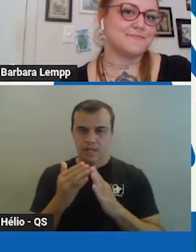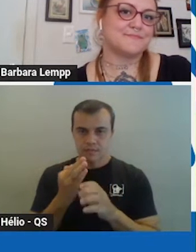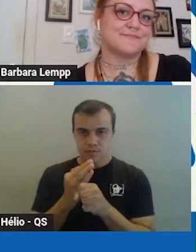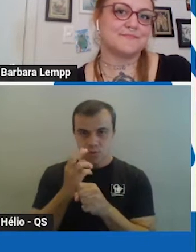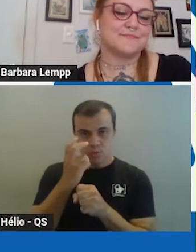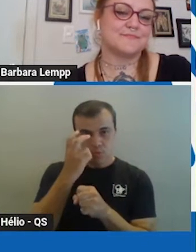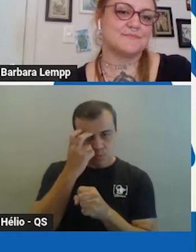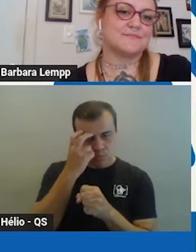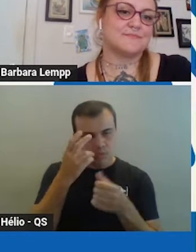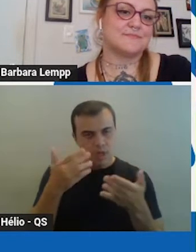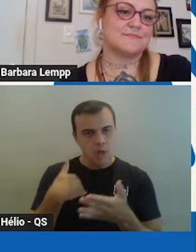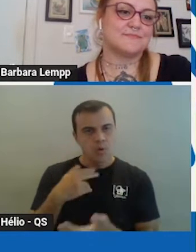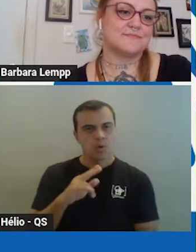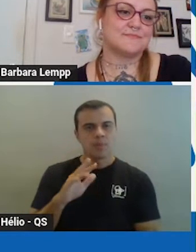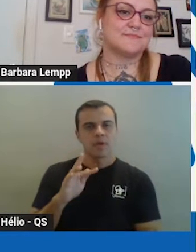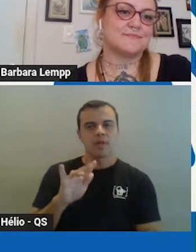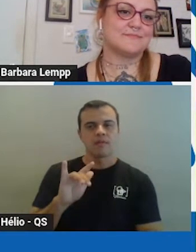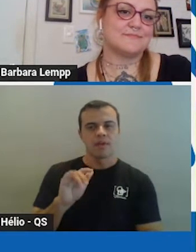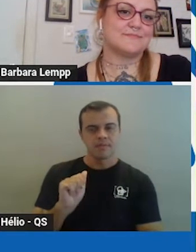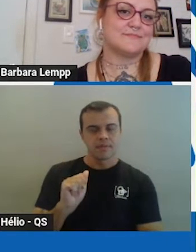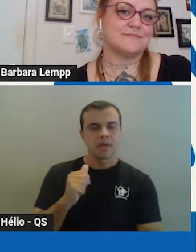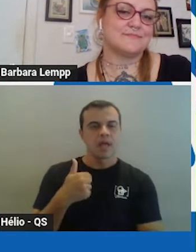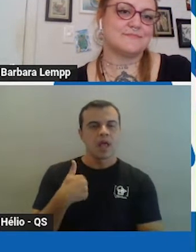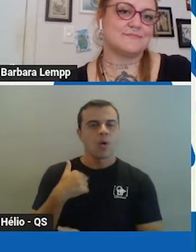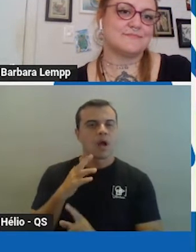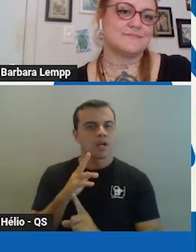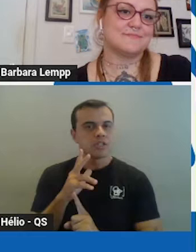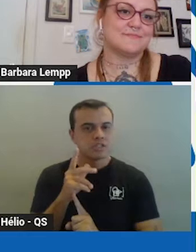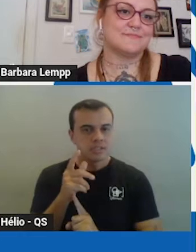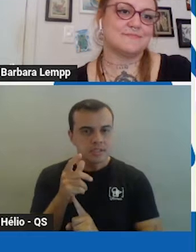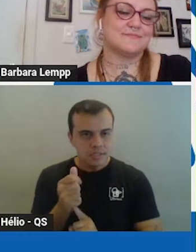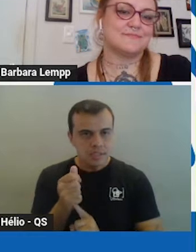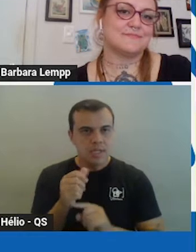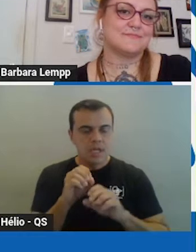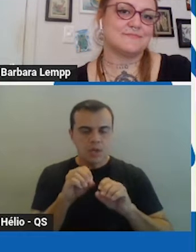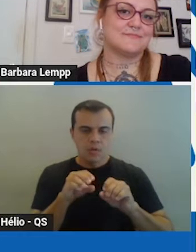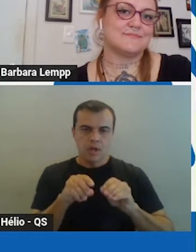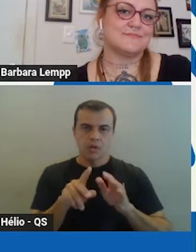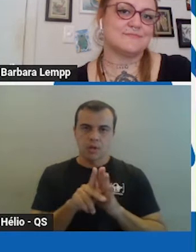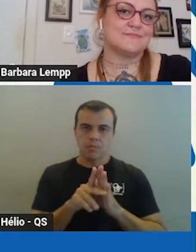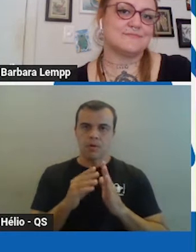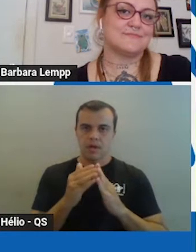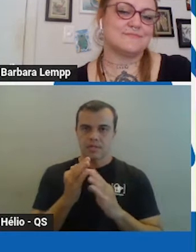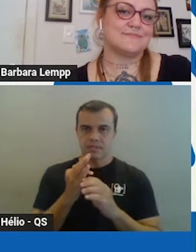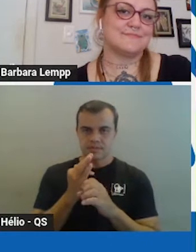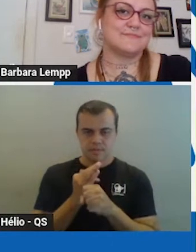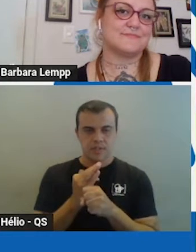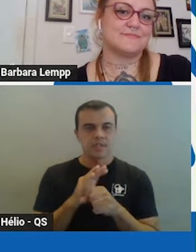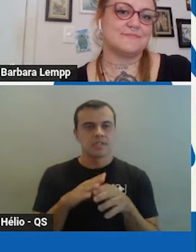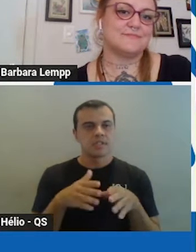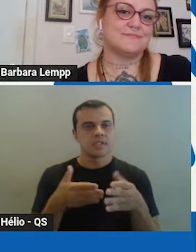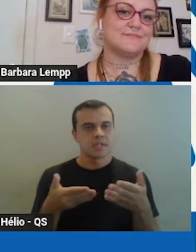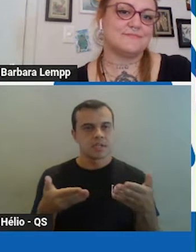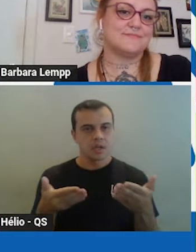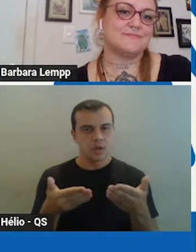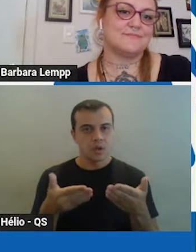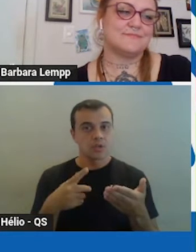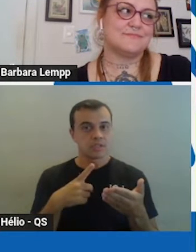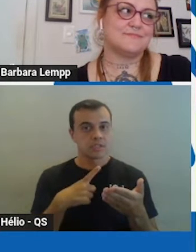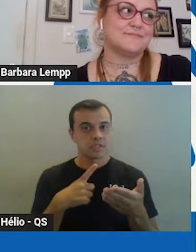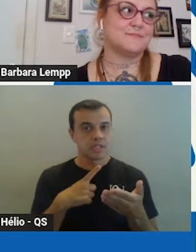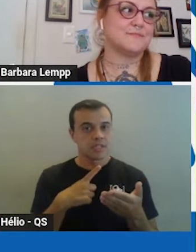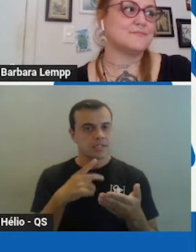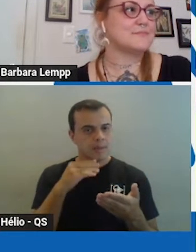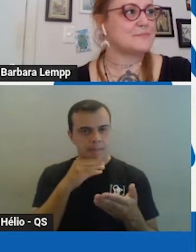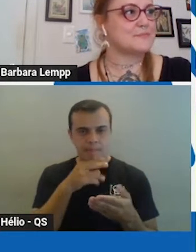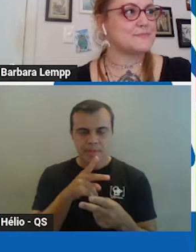Cultura. Eu sou Flávia Salvador, sou artista plástica e educadora na Casa Fiat. E hoje, como vocês já